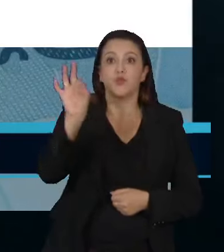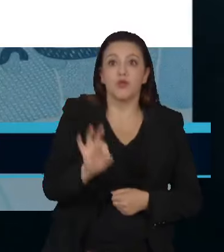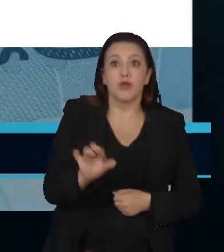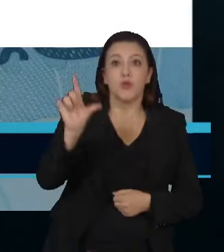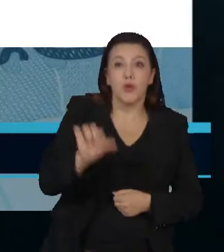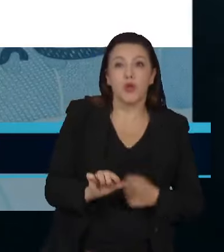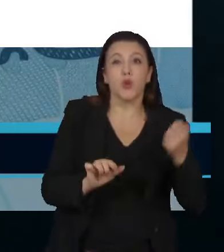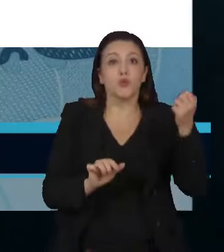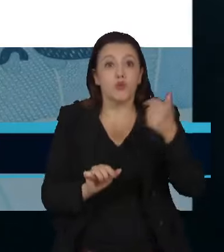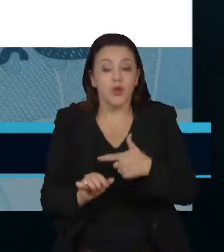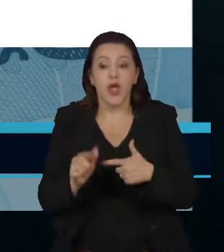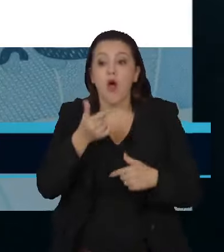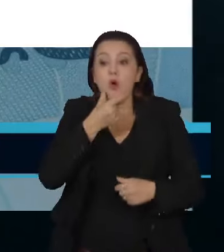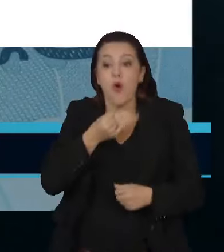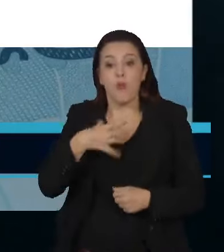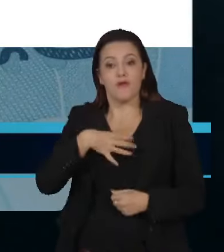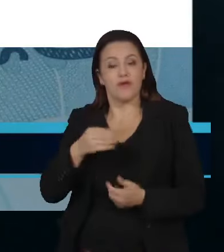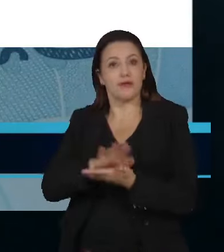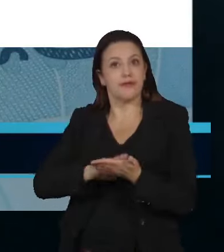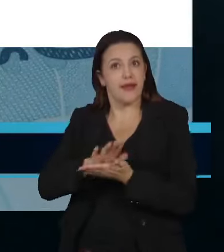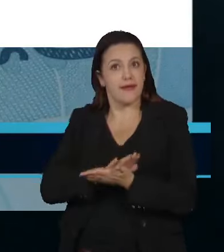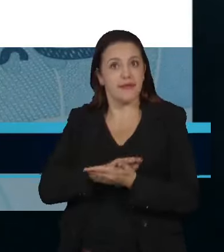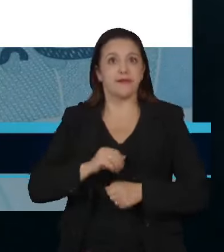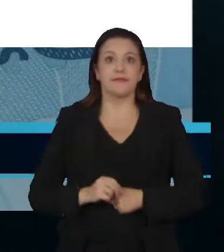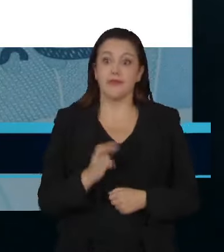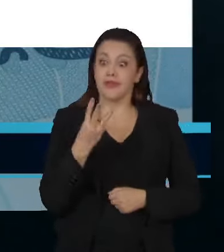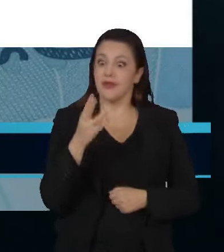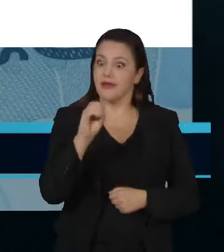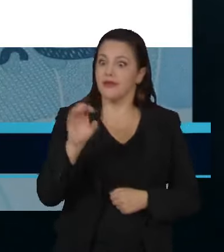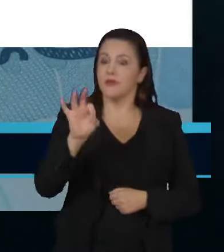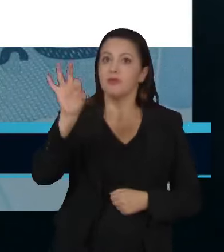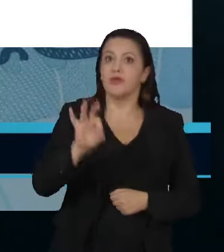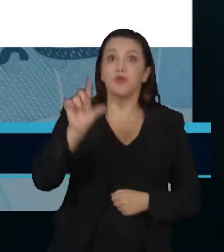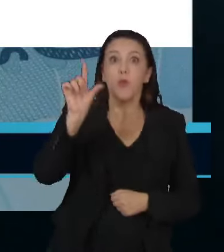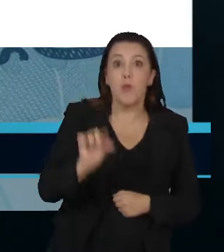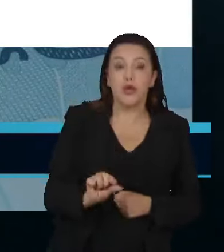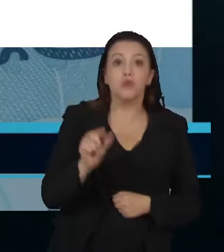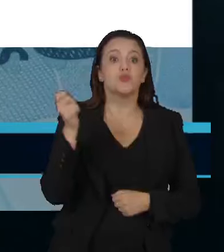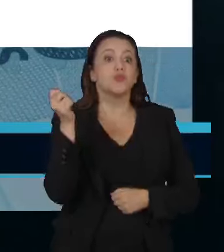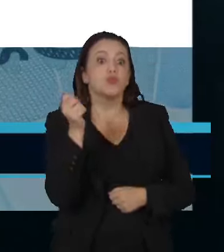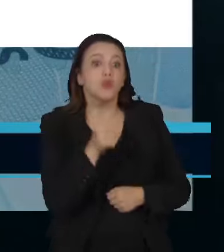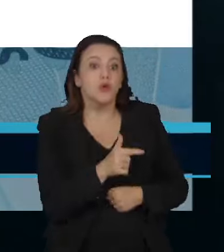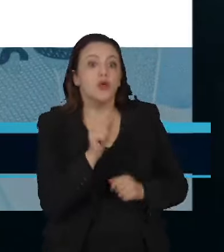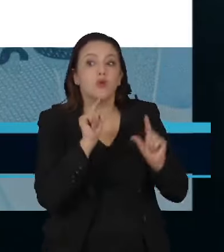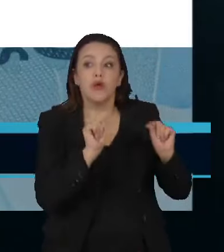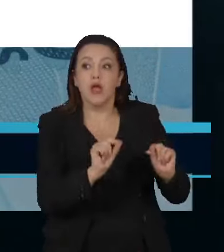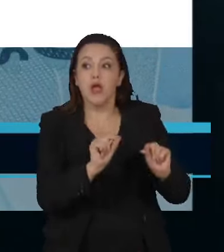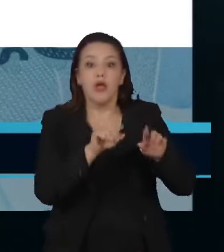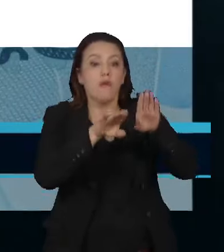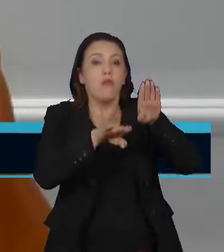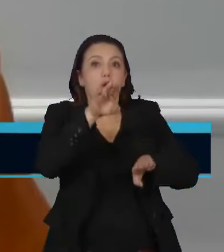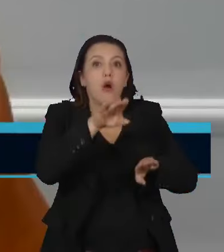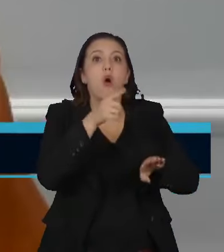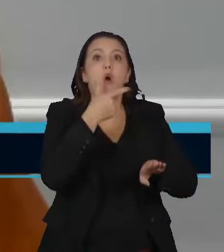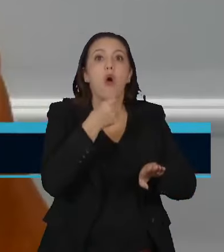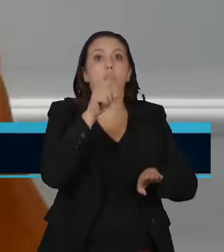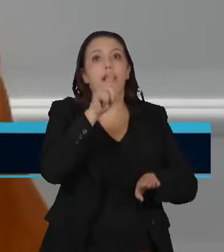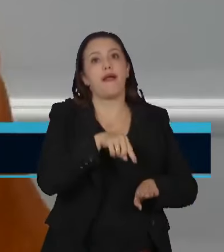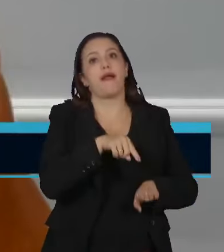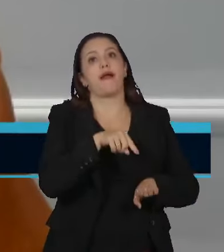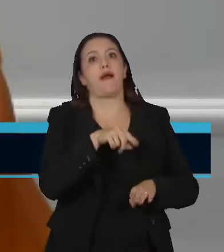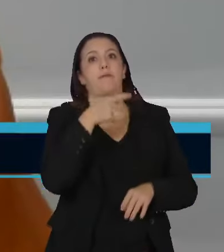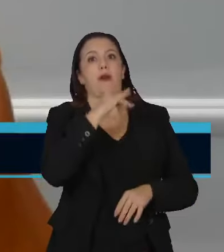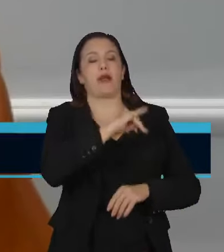filhos e cerca de 30% menos do que o recebido por homens que são pais mas o